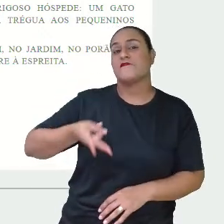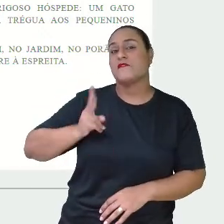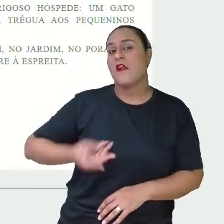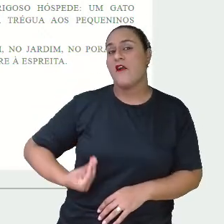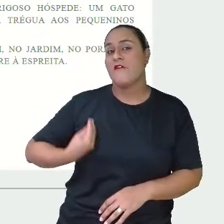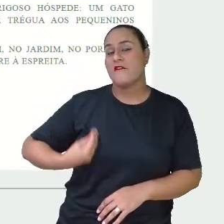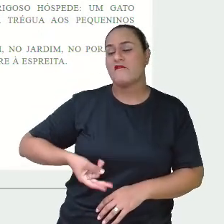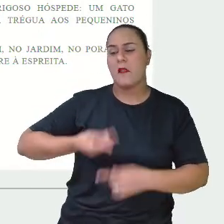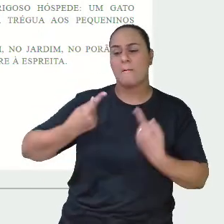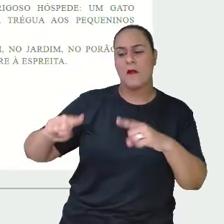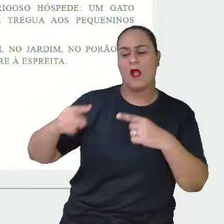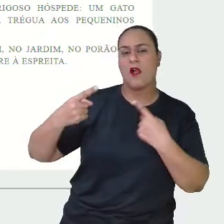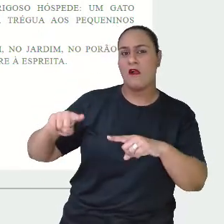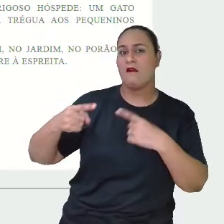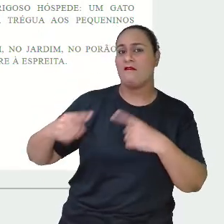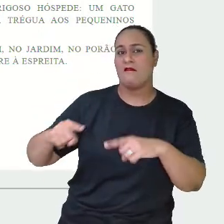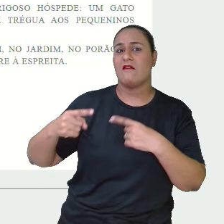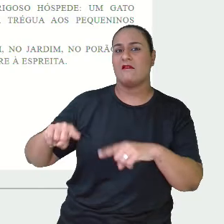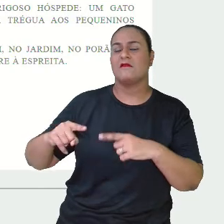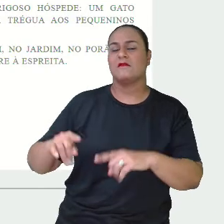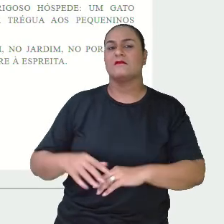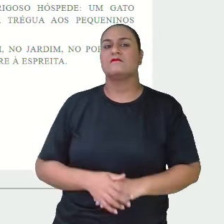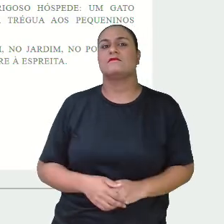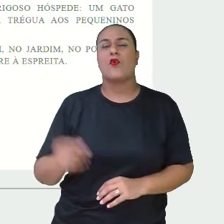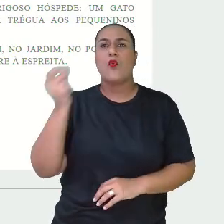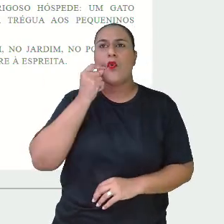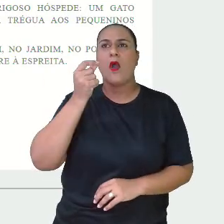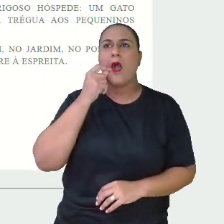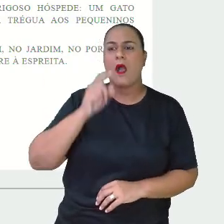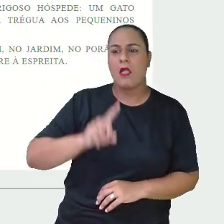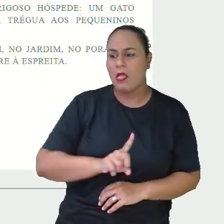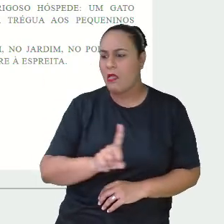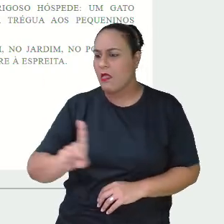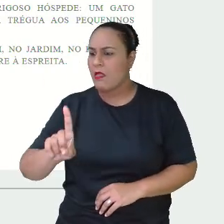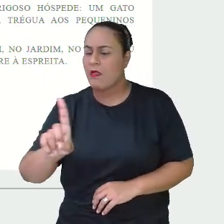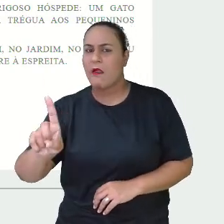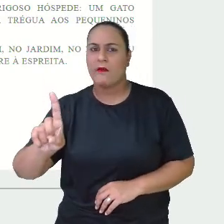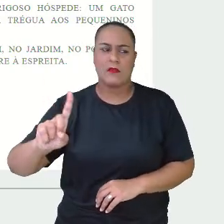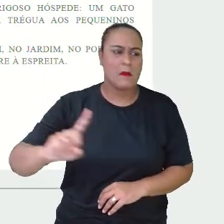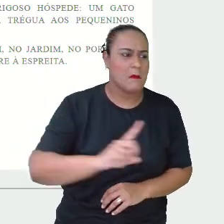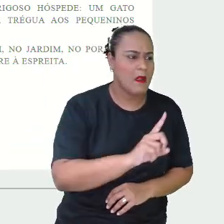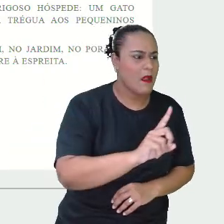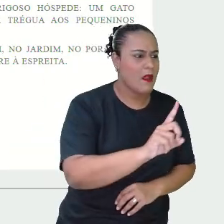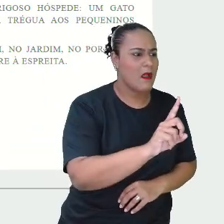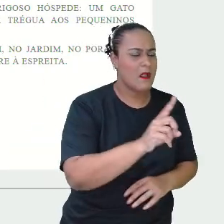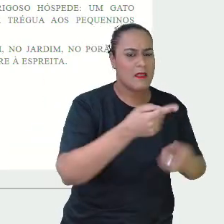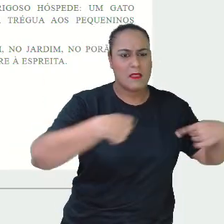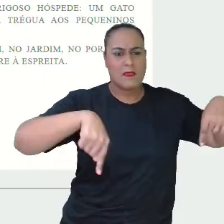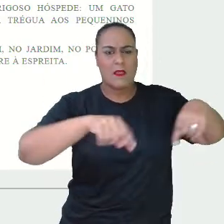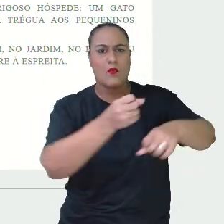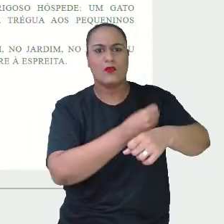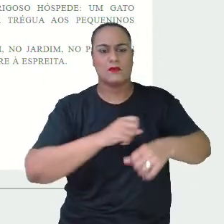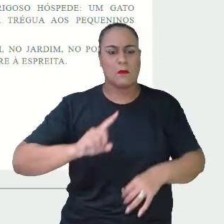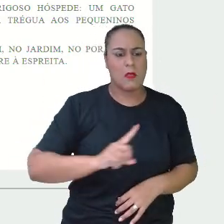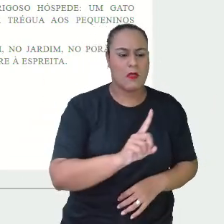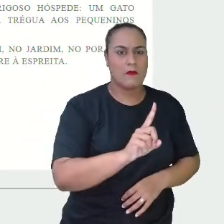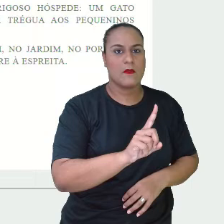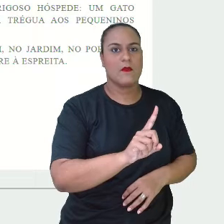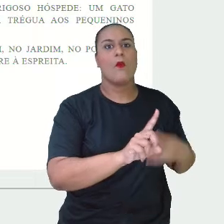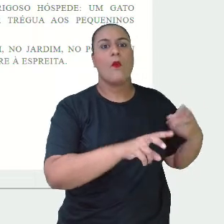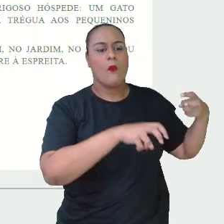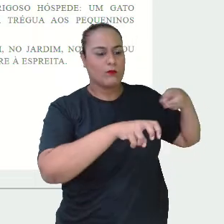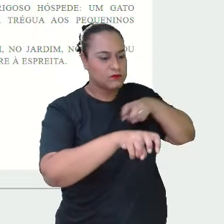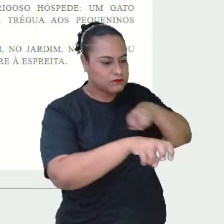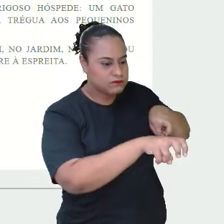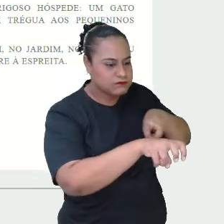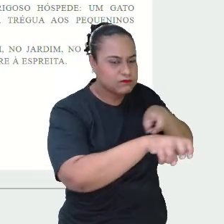pequeninos ratos. Onde quer que os ratos fossem, no jardim, no porão, na cozinha, lá estava o gato,